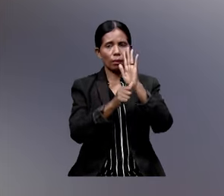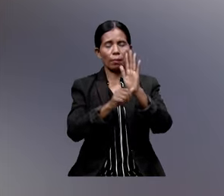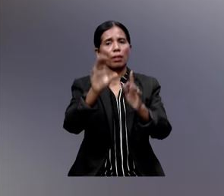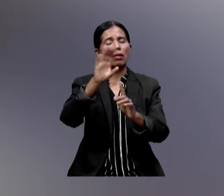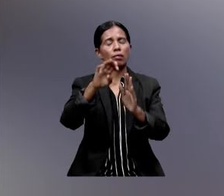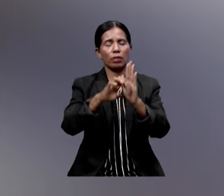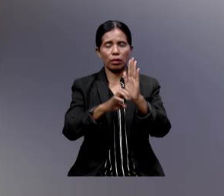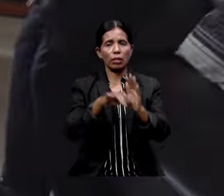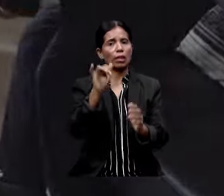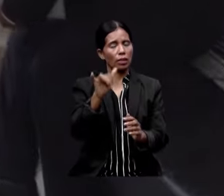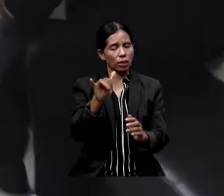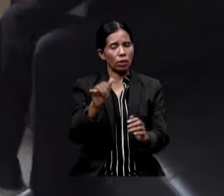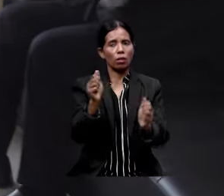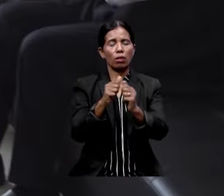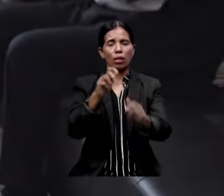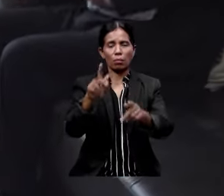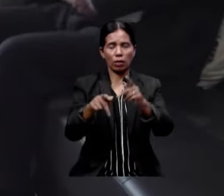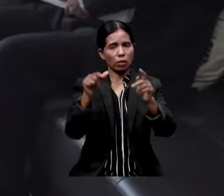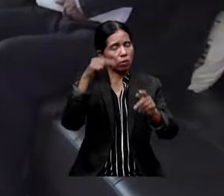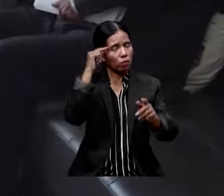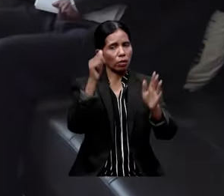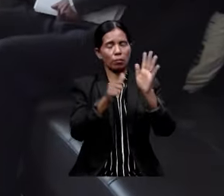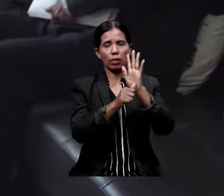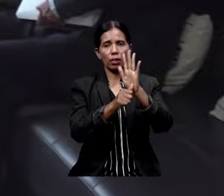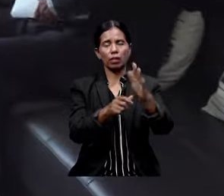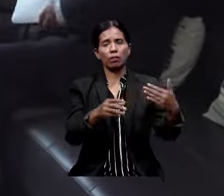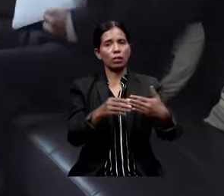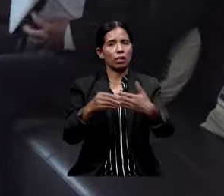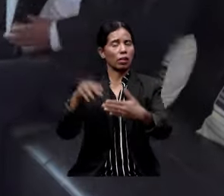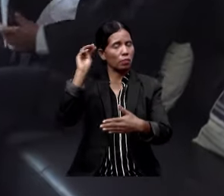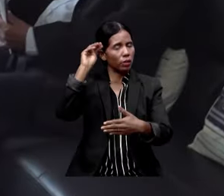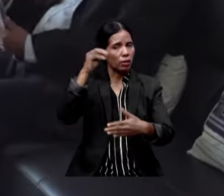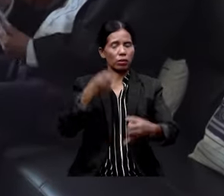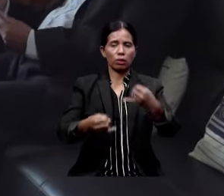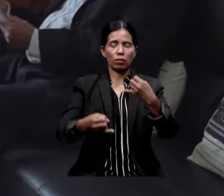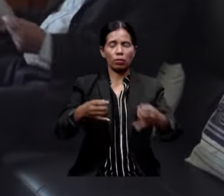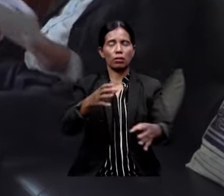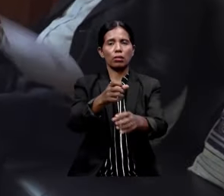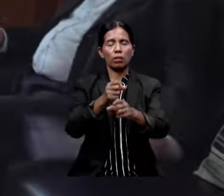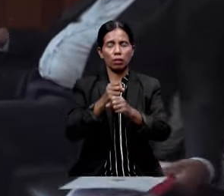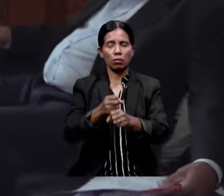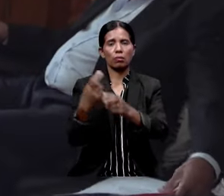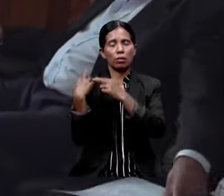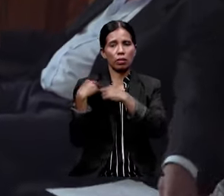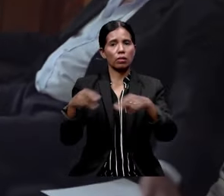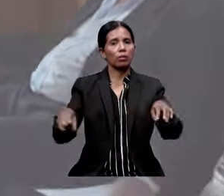ona, o ema nebe governo apresenta a tu lidera Ministério da Justiça, no seisimo posse e a quinta semana.